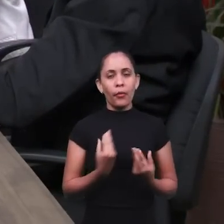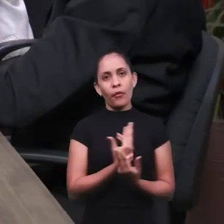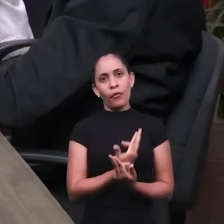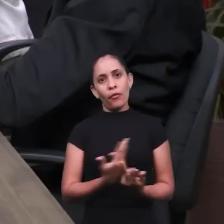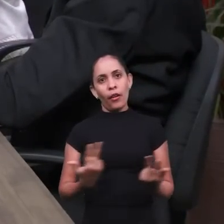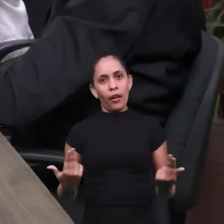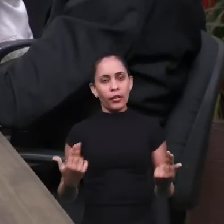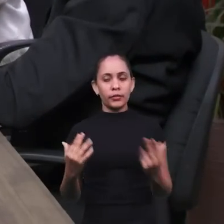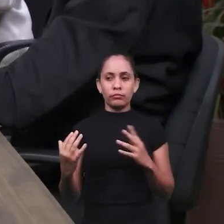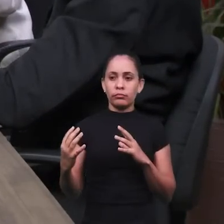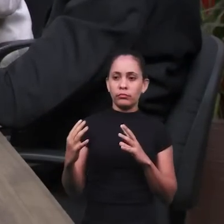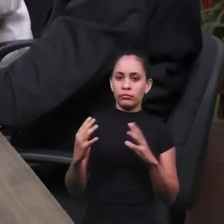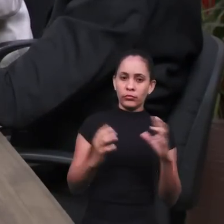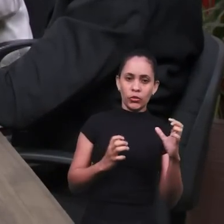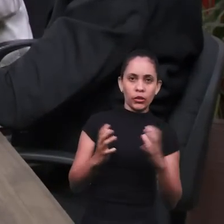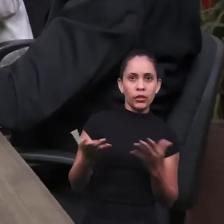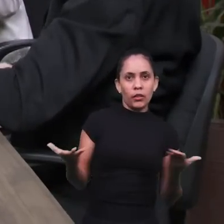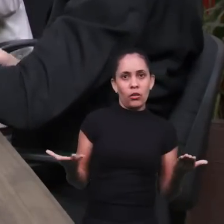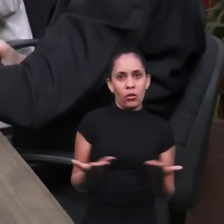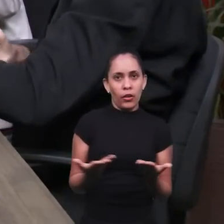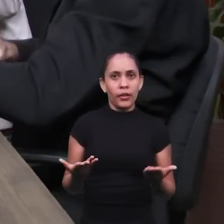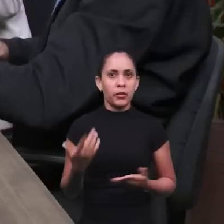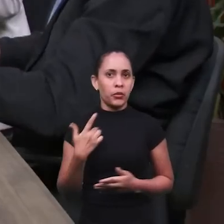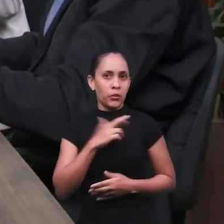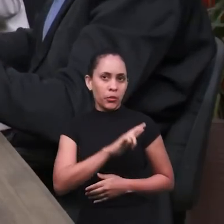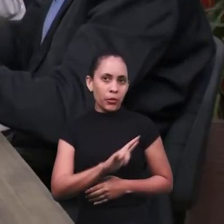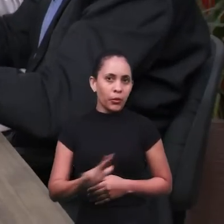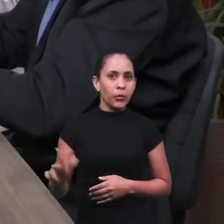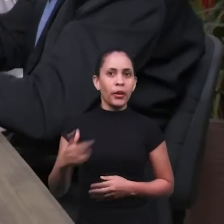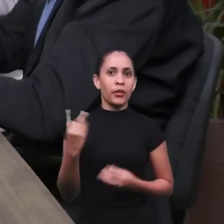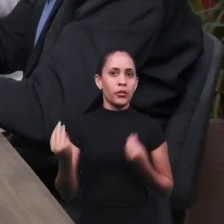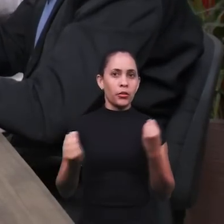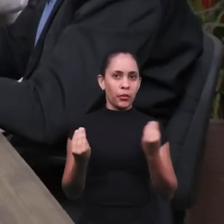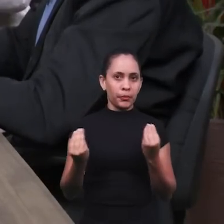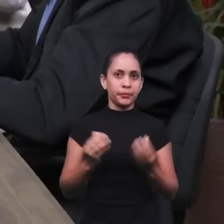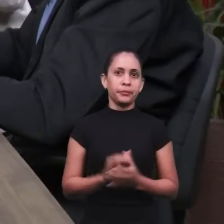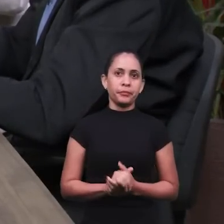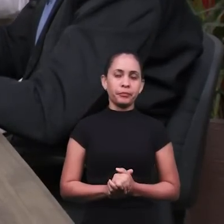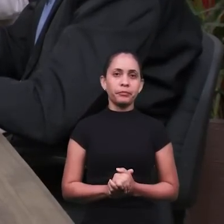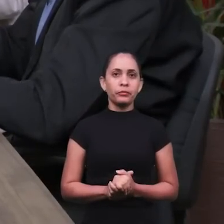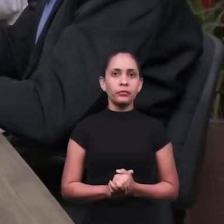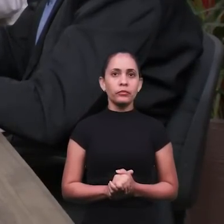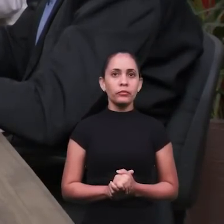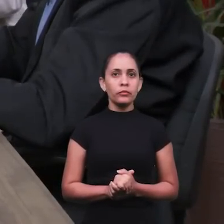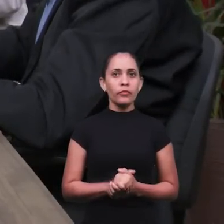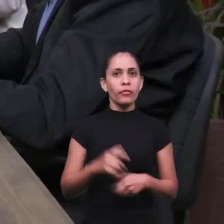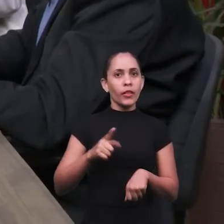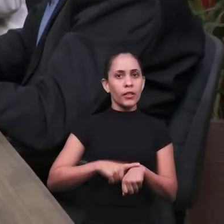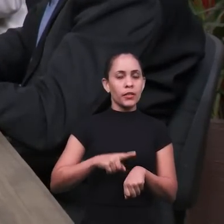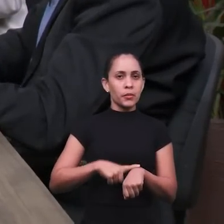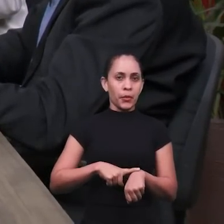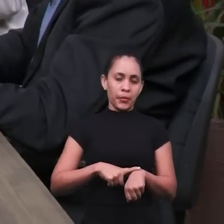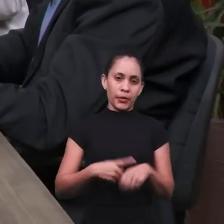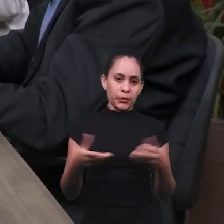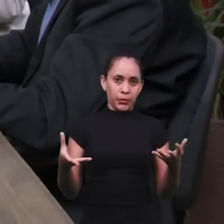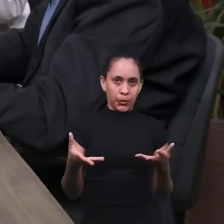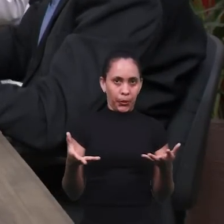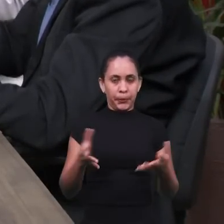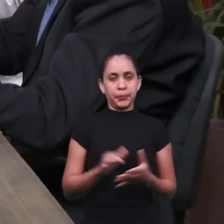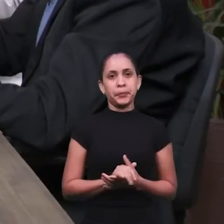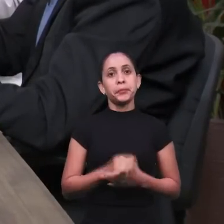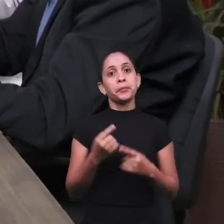são diversas discussões que não são pauta nossa agora, de como lidar com isso aí, nesses momentos